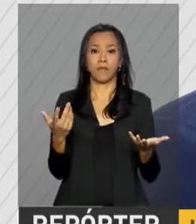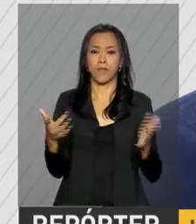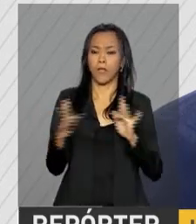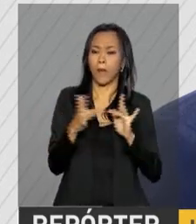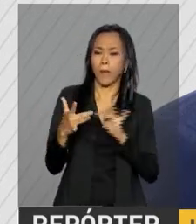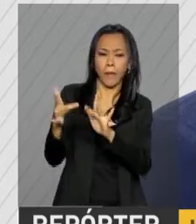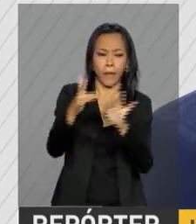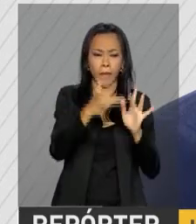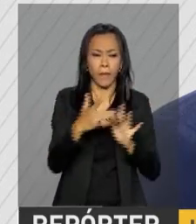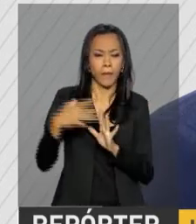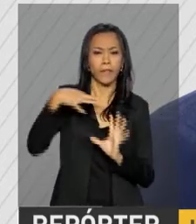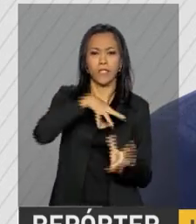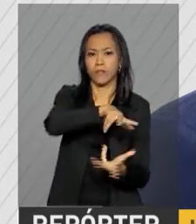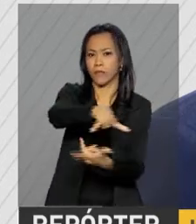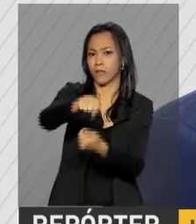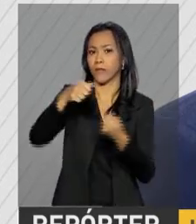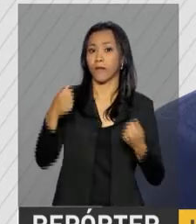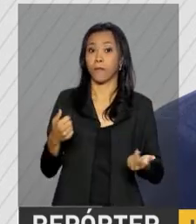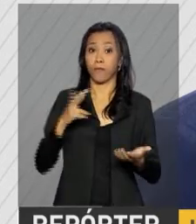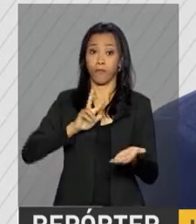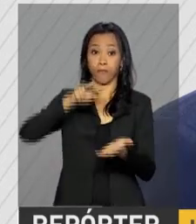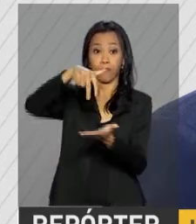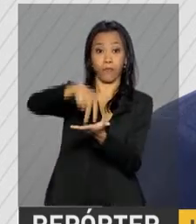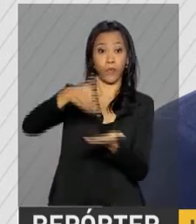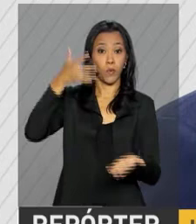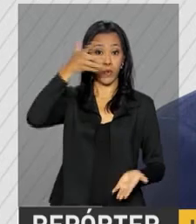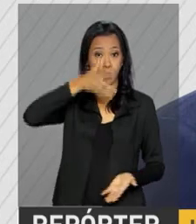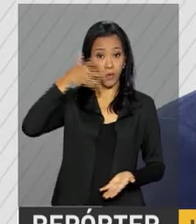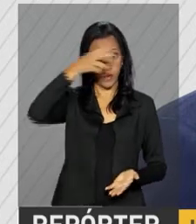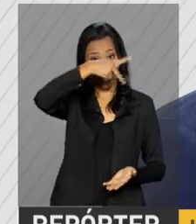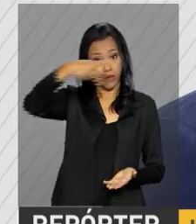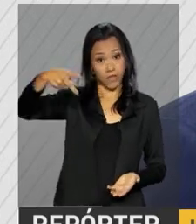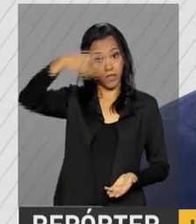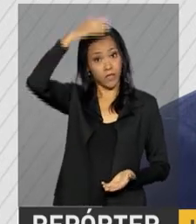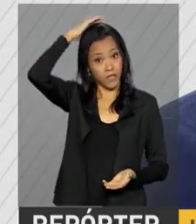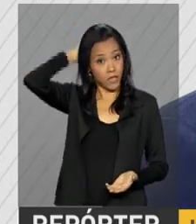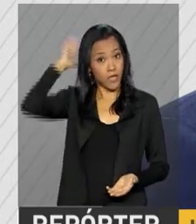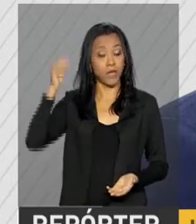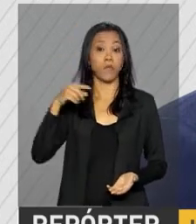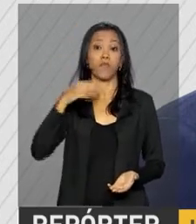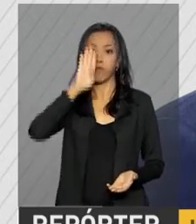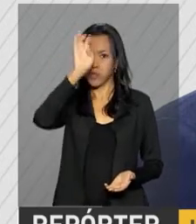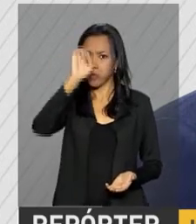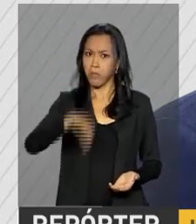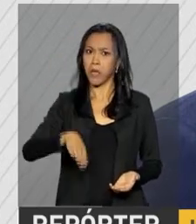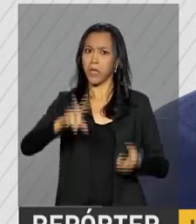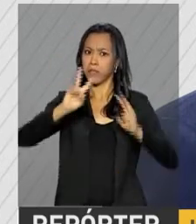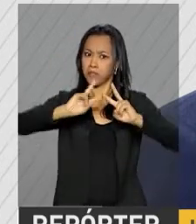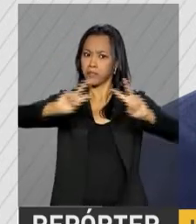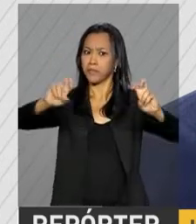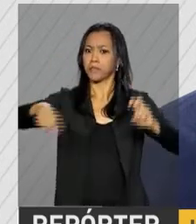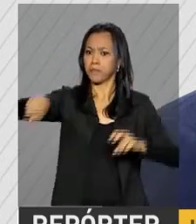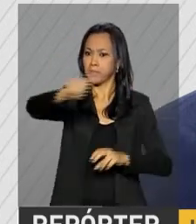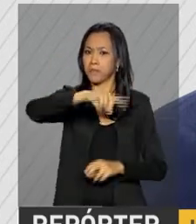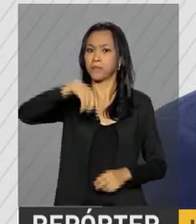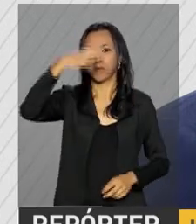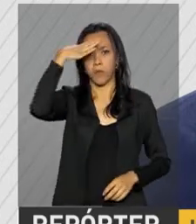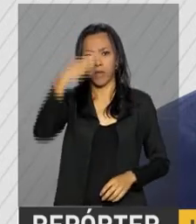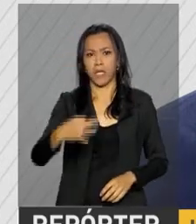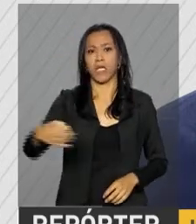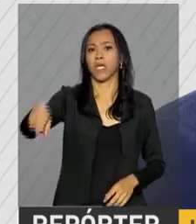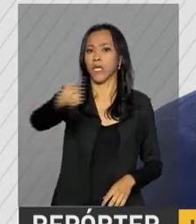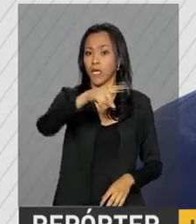prestígio internacional. O discurso, a fala do presidente da República hoje, Michel Temer, foi muito bem recebida. As reuniões bilaterais estão